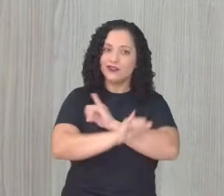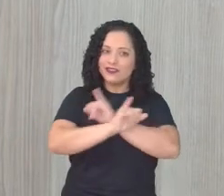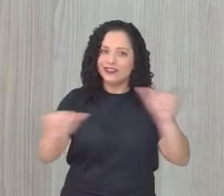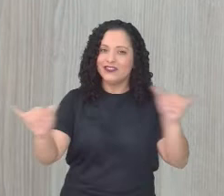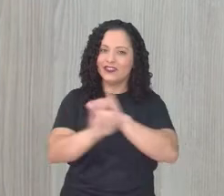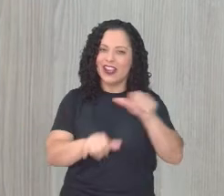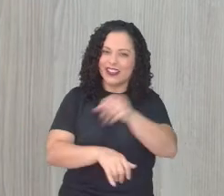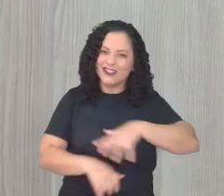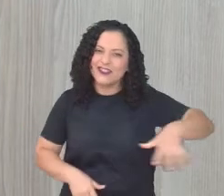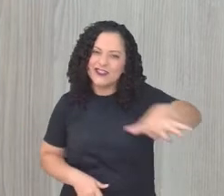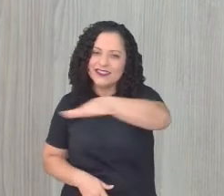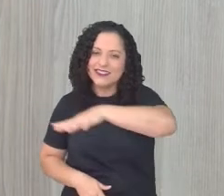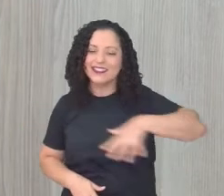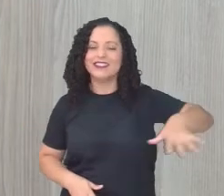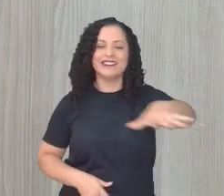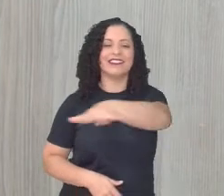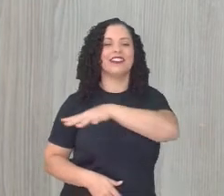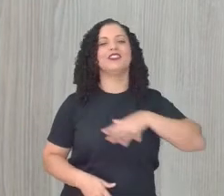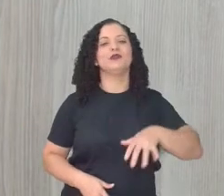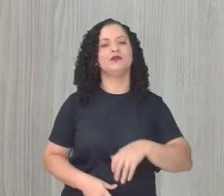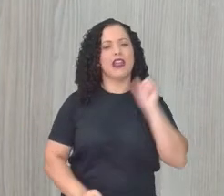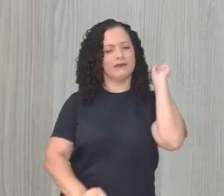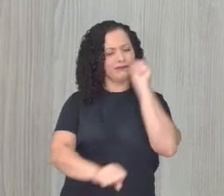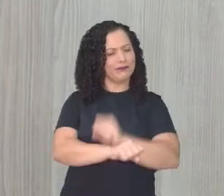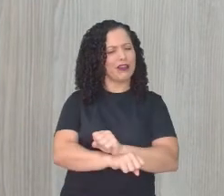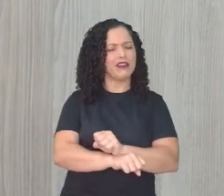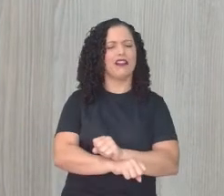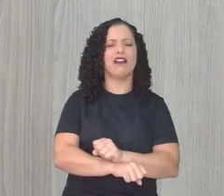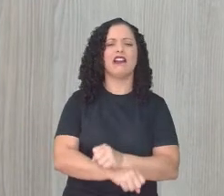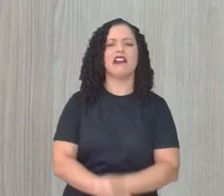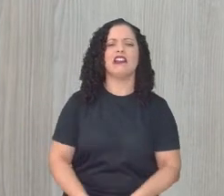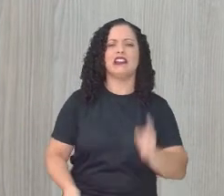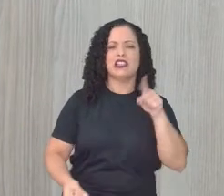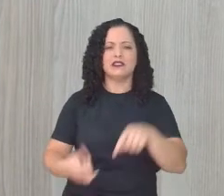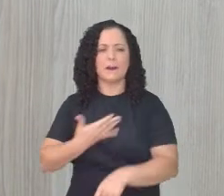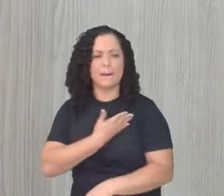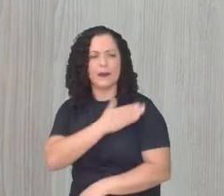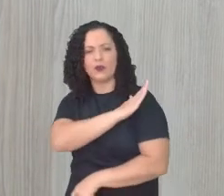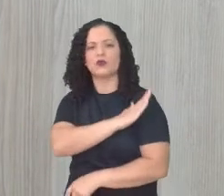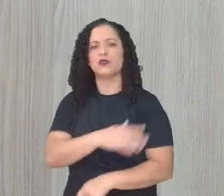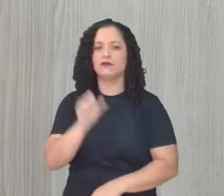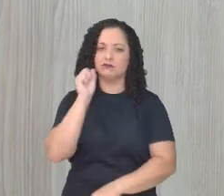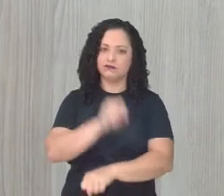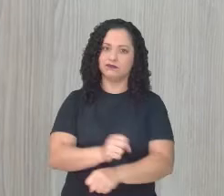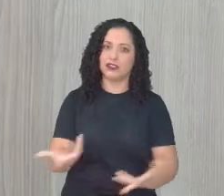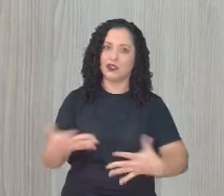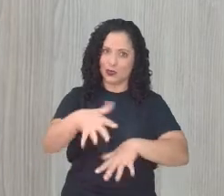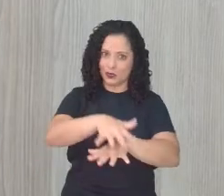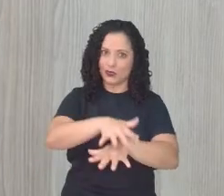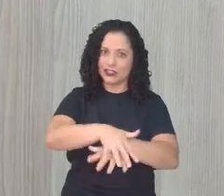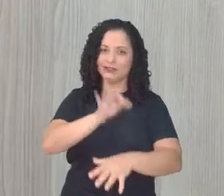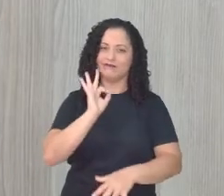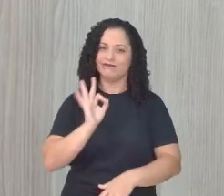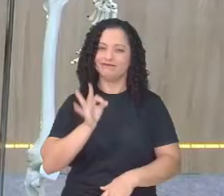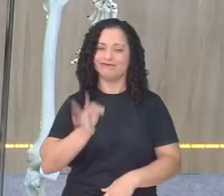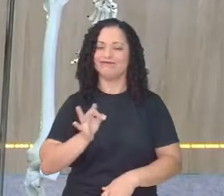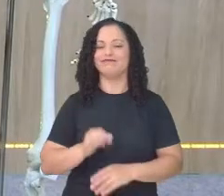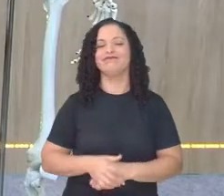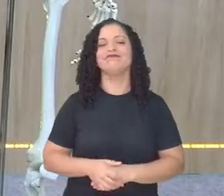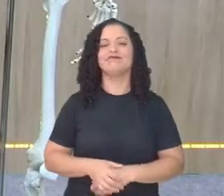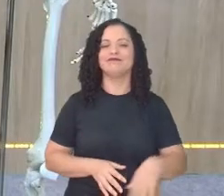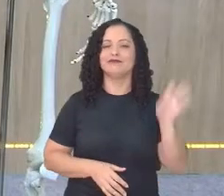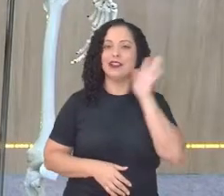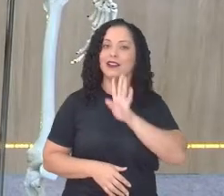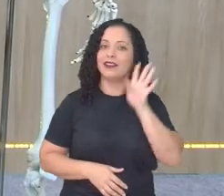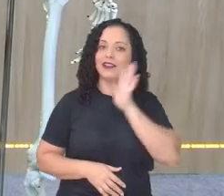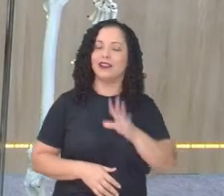todos essa campanha, acabando realmente essa discriminação e que possamos incluir todos, tá certo, pessoal? Legal, professora Cláudia, né?